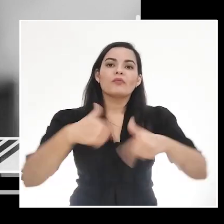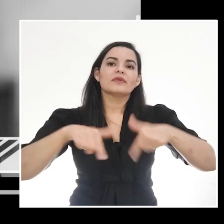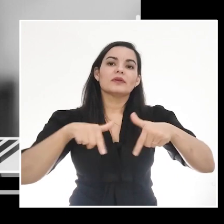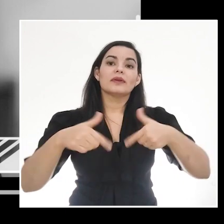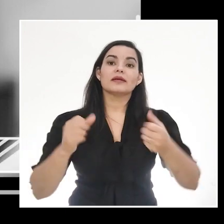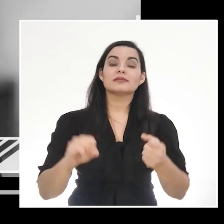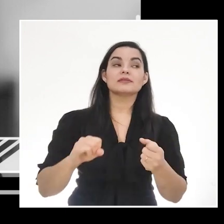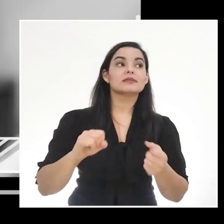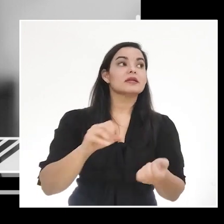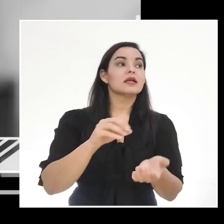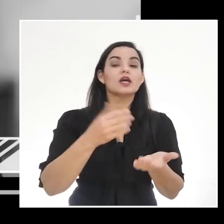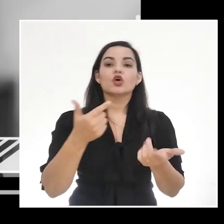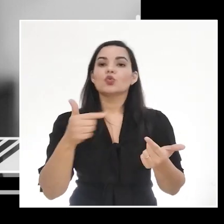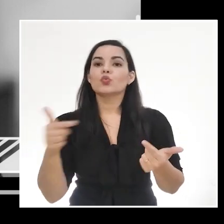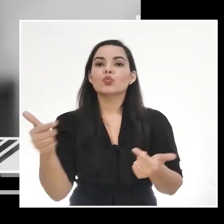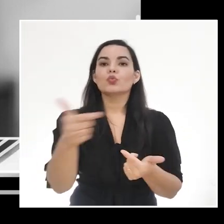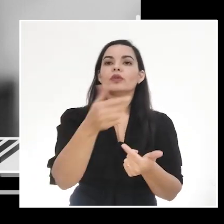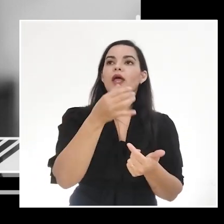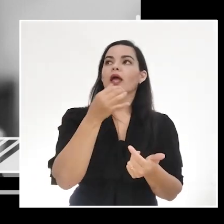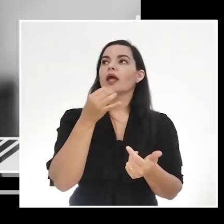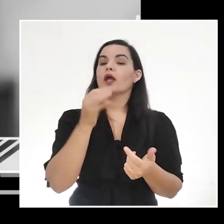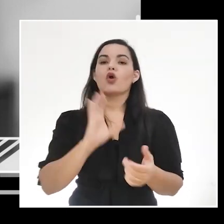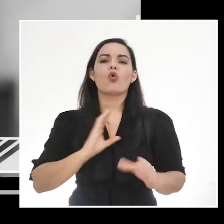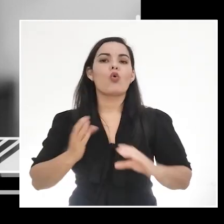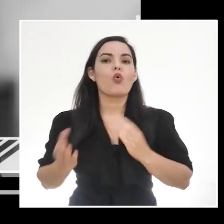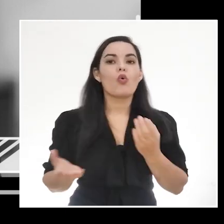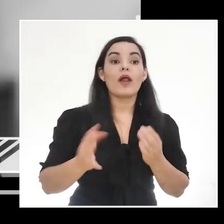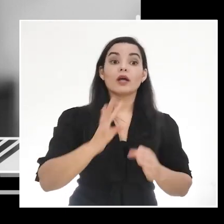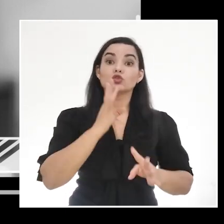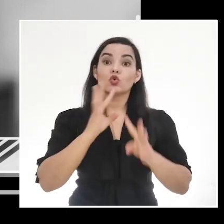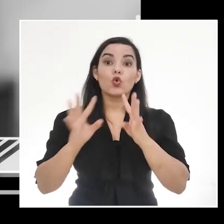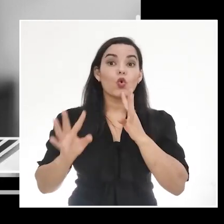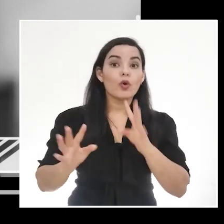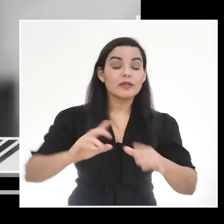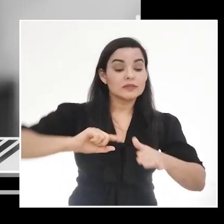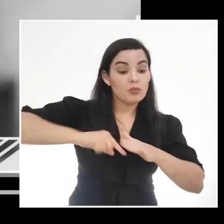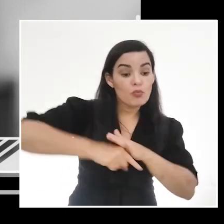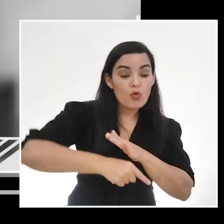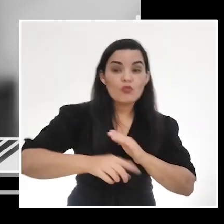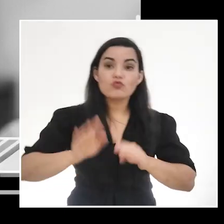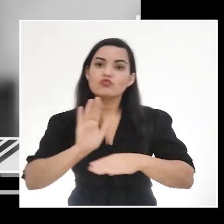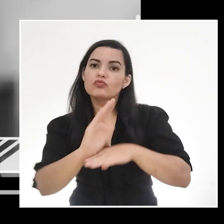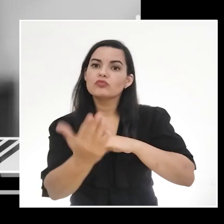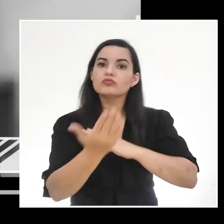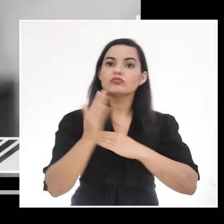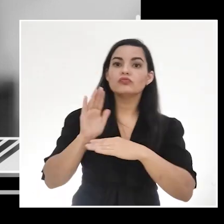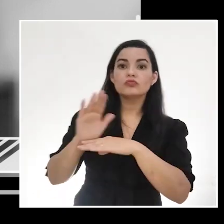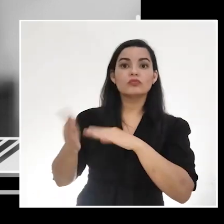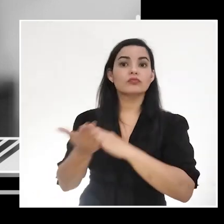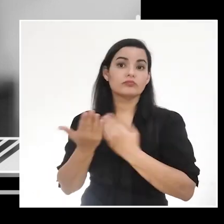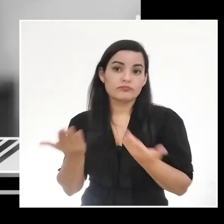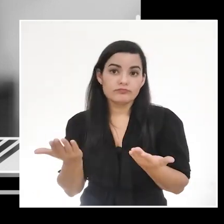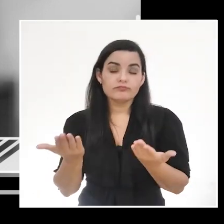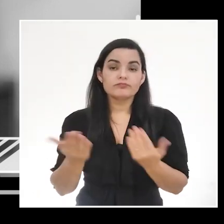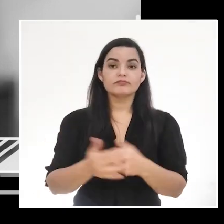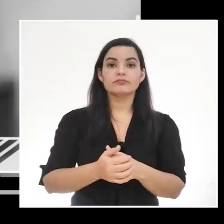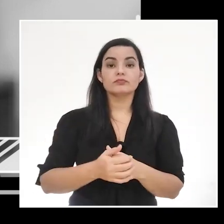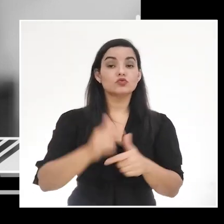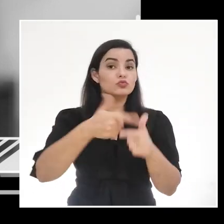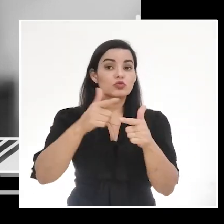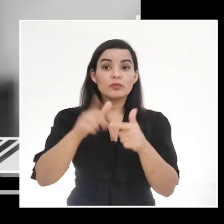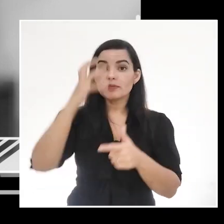terreno. Como você pode trabalhar questões assim se não há um ambiente em que a gente se conhece com